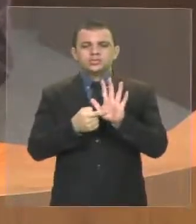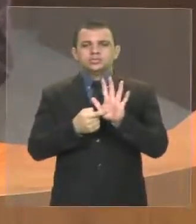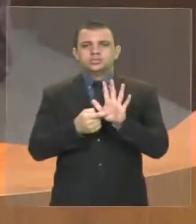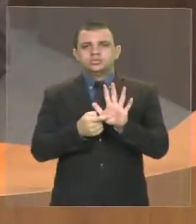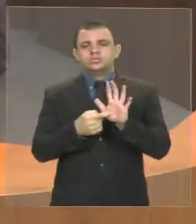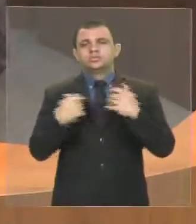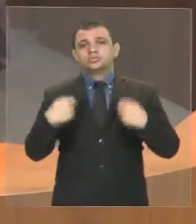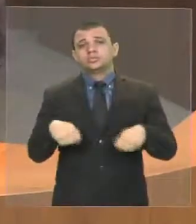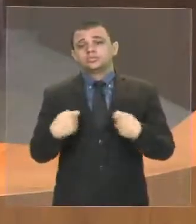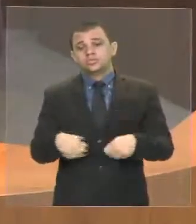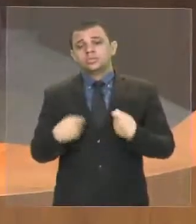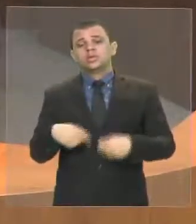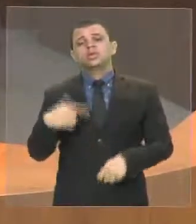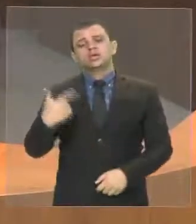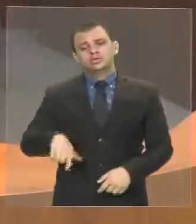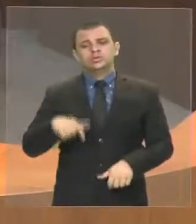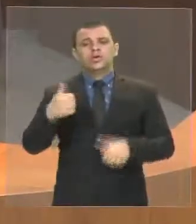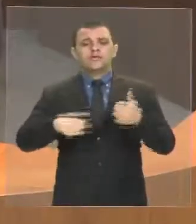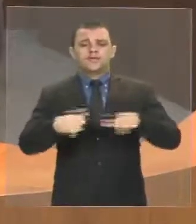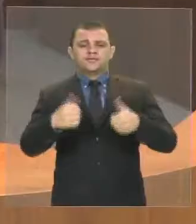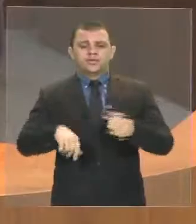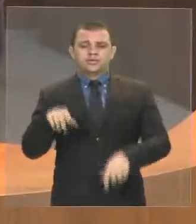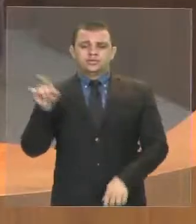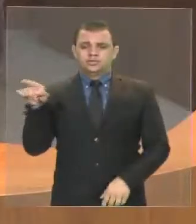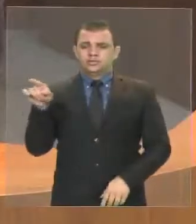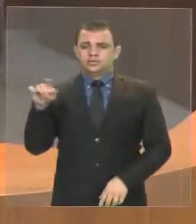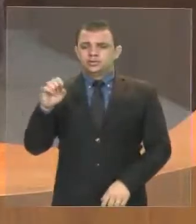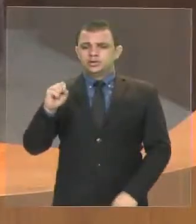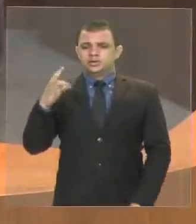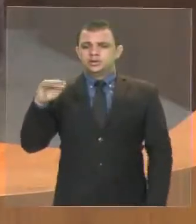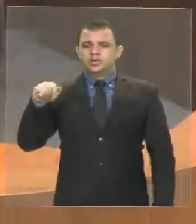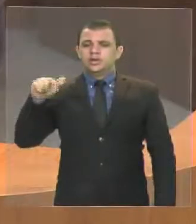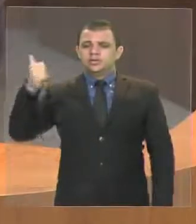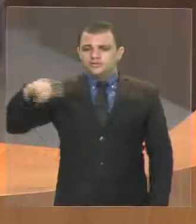ser reavaliada essa decisão, porque